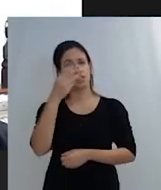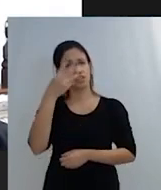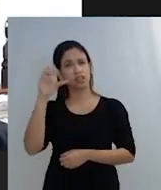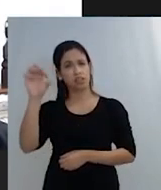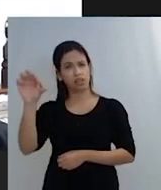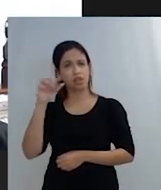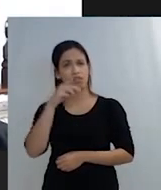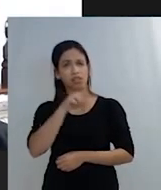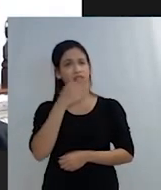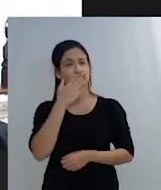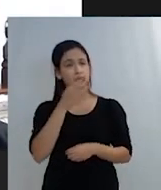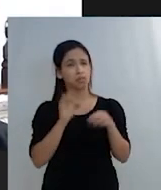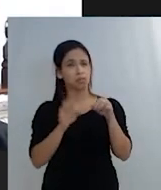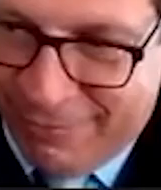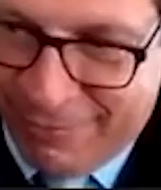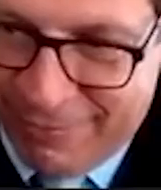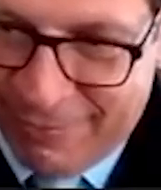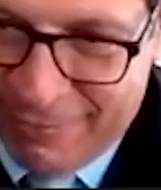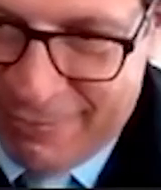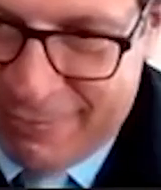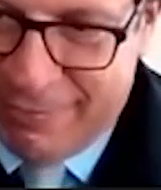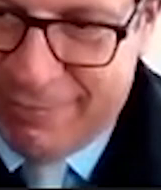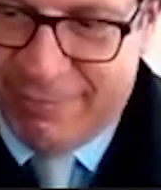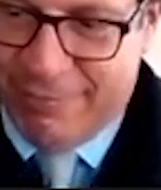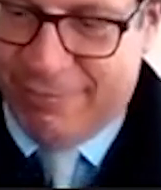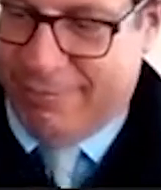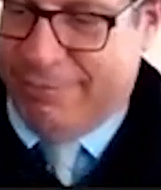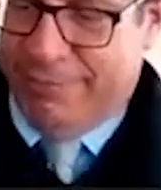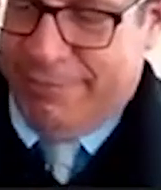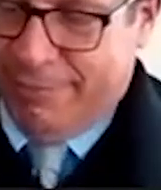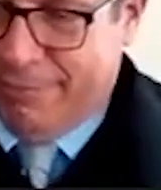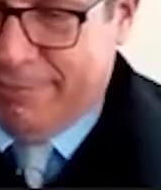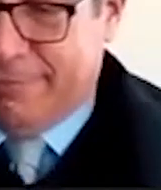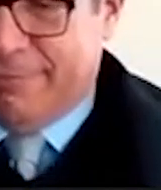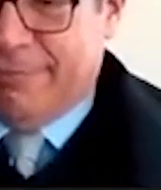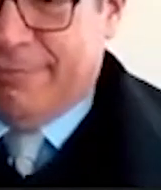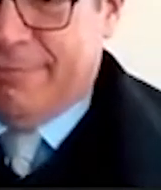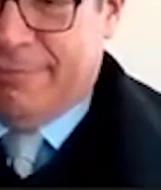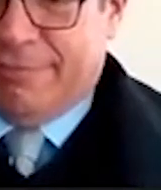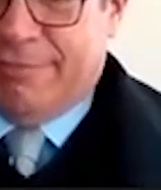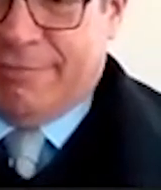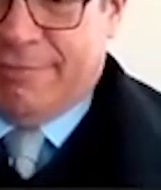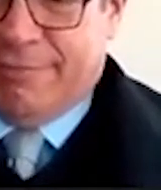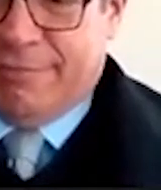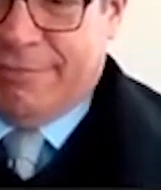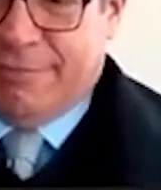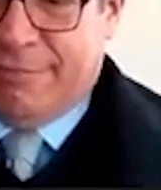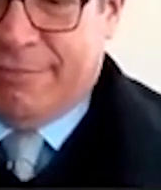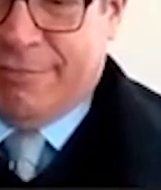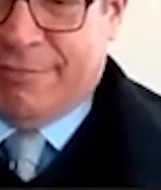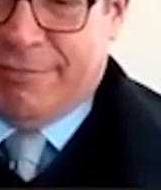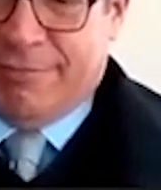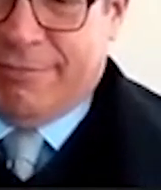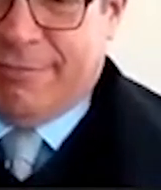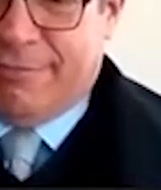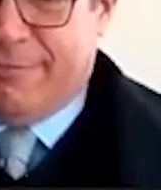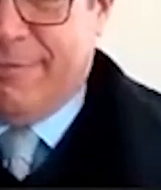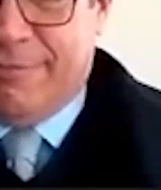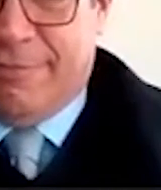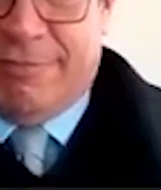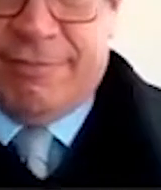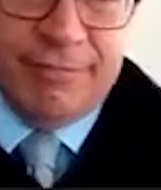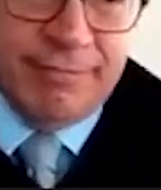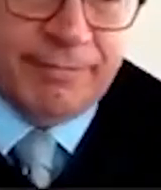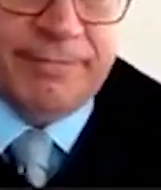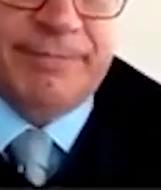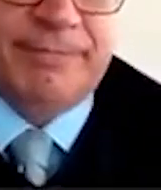públicos ser vedada pela legislação, a despesa gerada é expressiva, chegando a mais de R$ 34 milhões de reais, o que acarreta